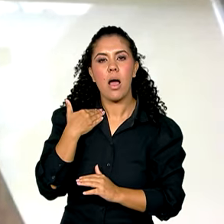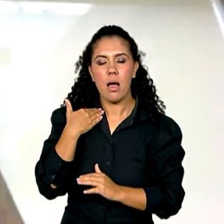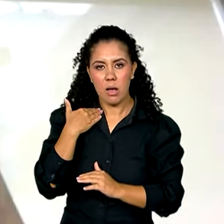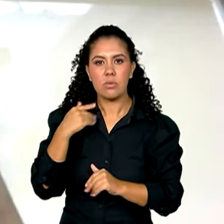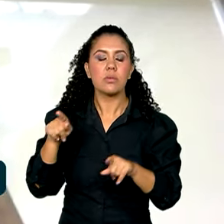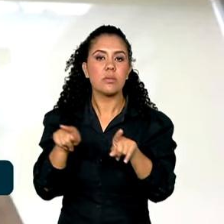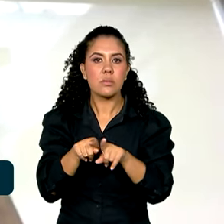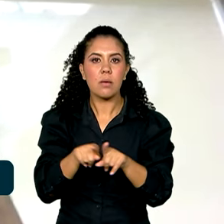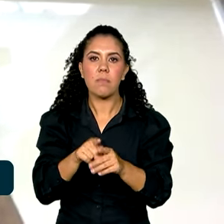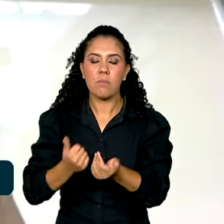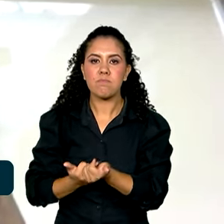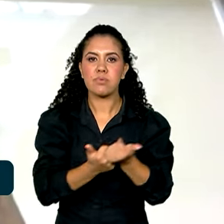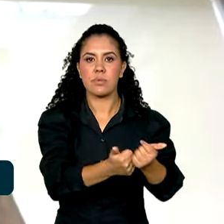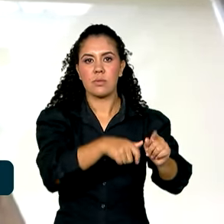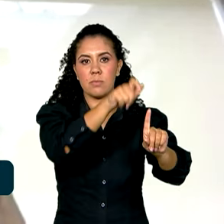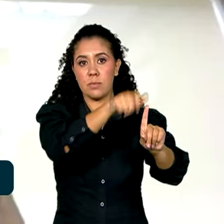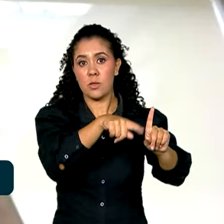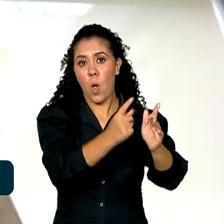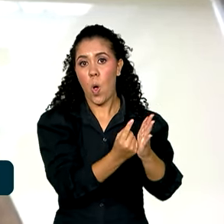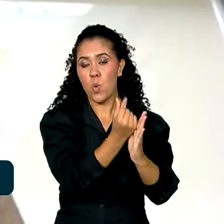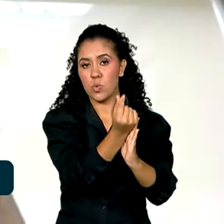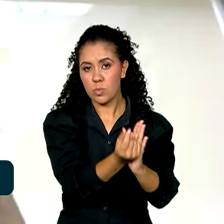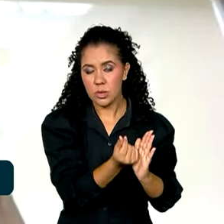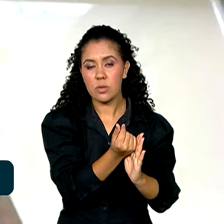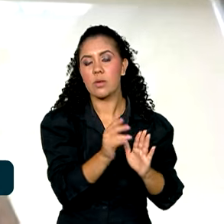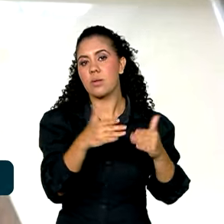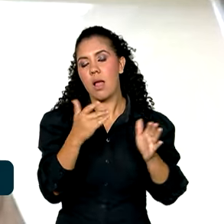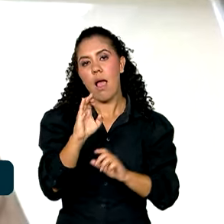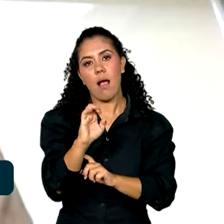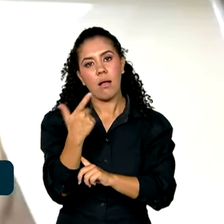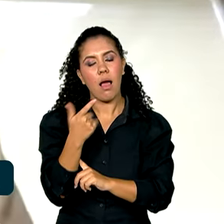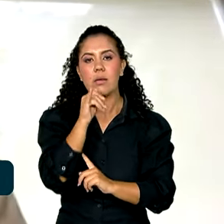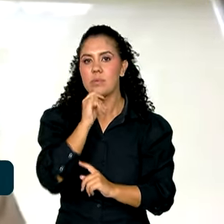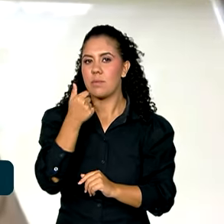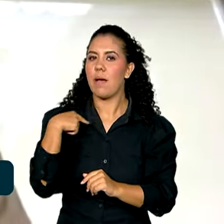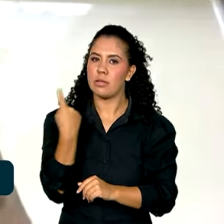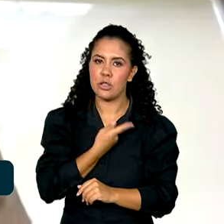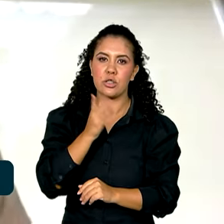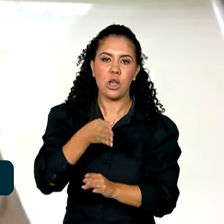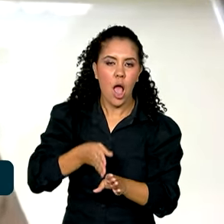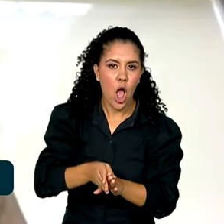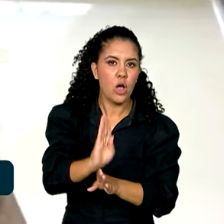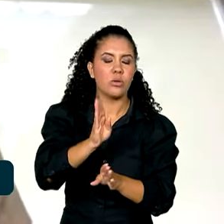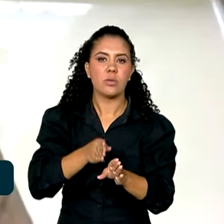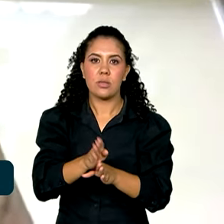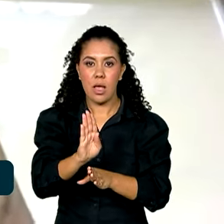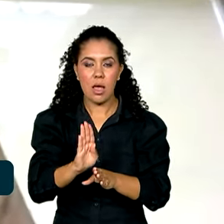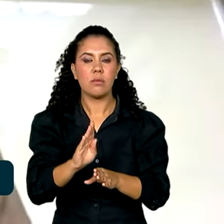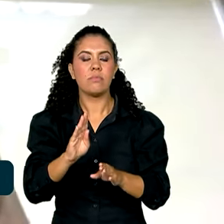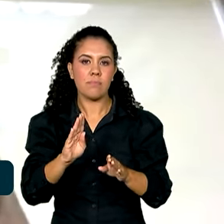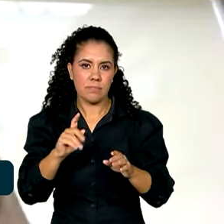benefício dos consumidores é claro que aquela aqueles mesmos conselhos que a gente dá para qualquer uso de crédito